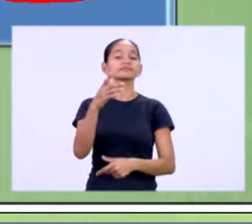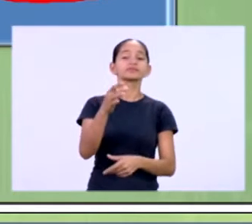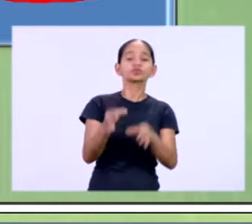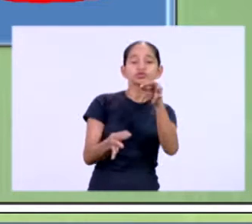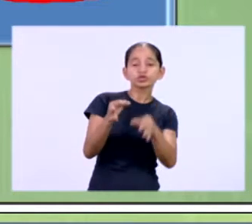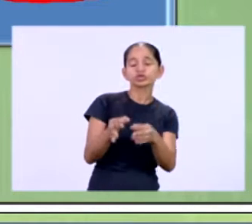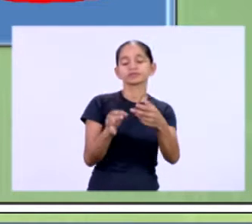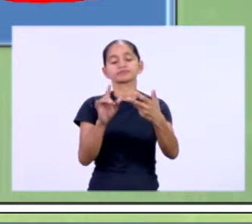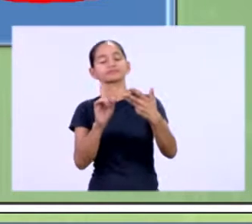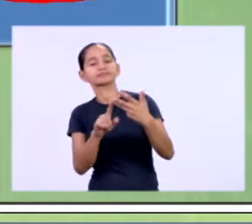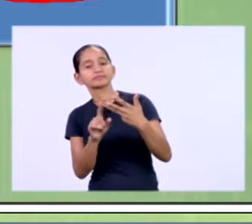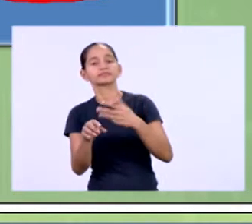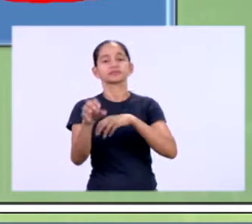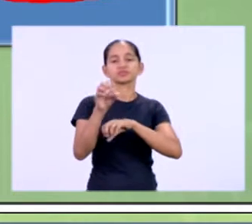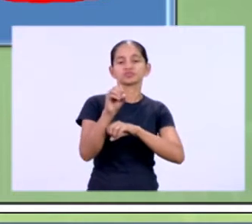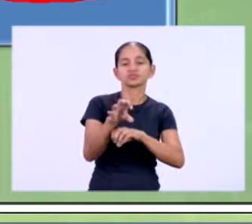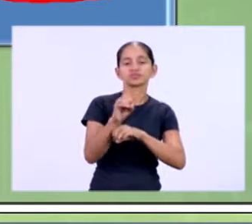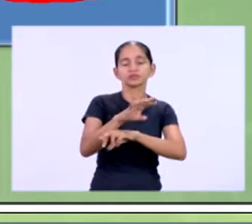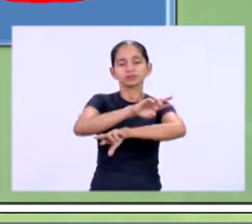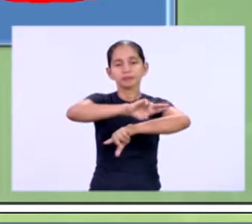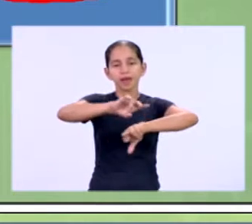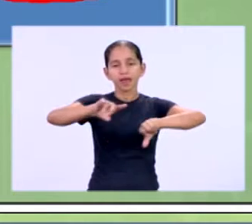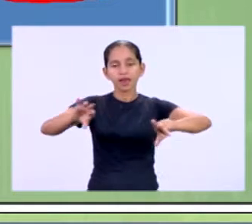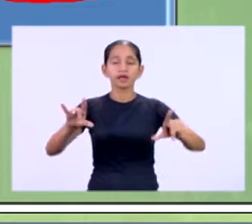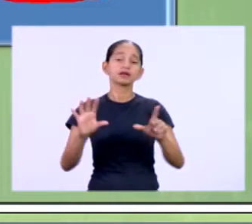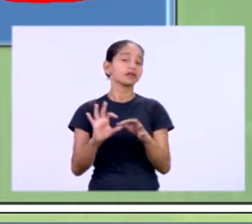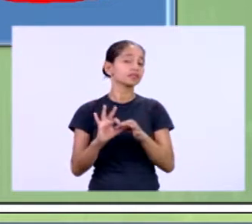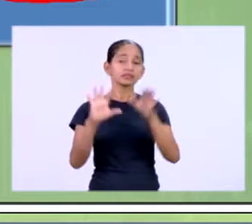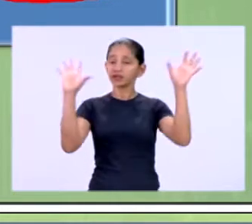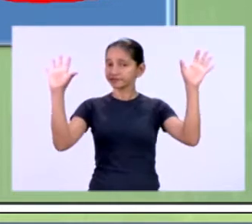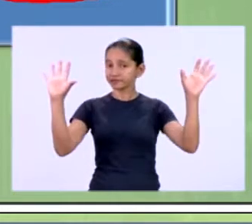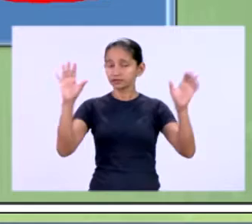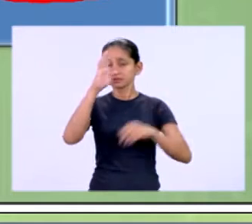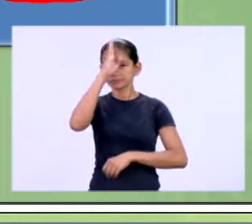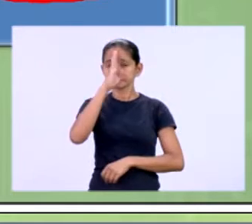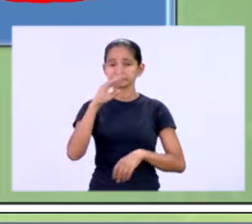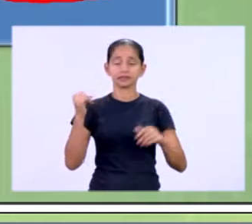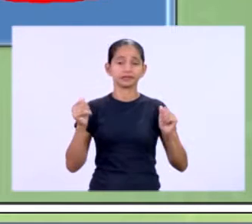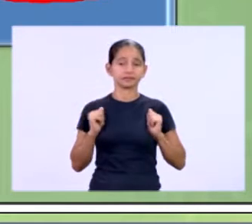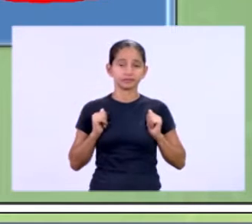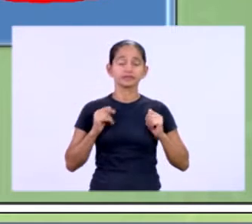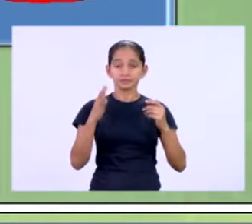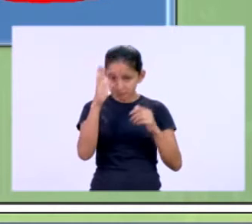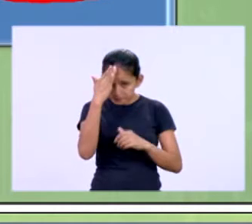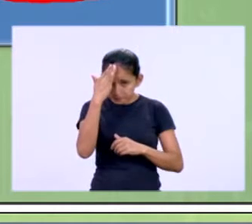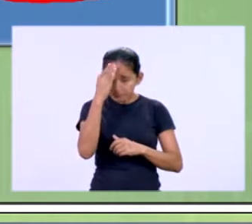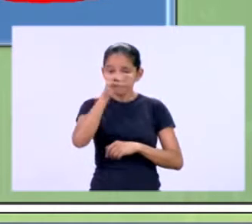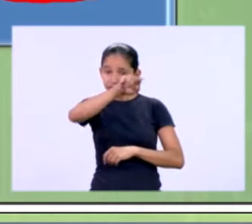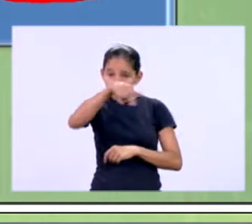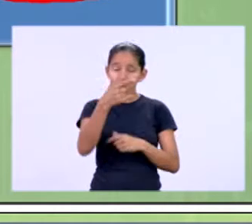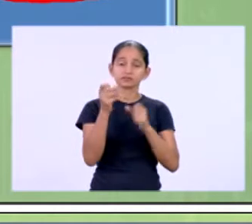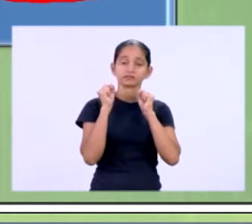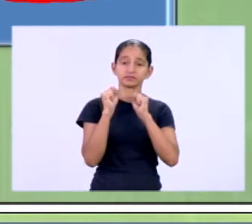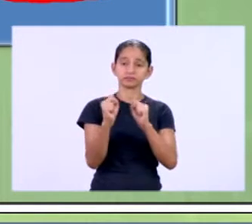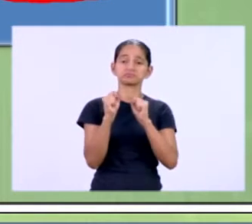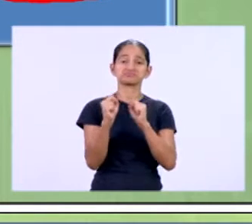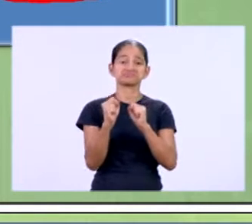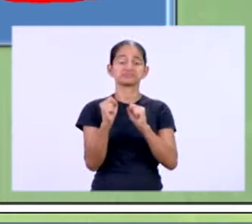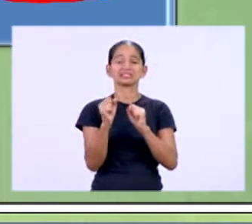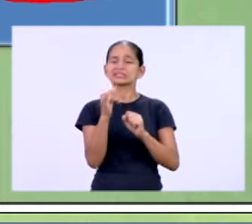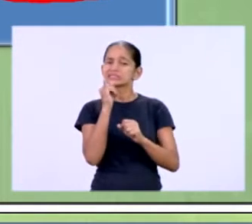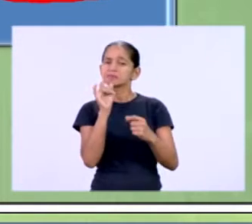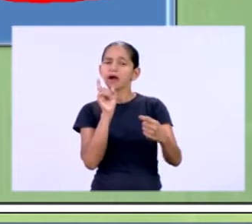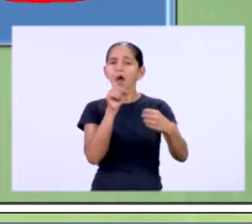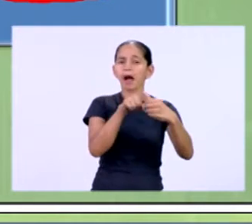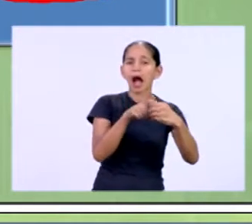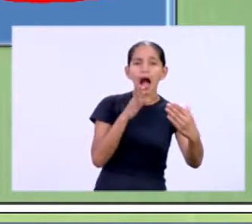justiça. Todos esses serviços são colocados à disposição da população. Nós não podemos vincular o tributo